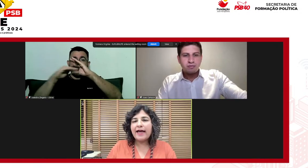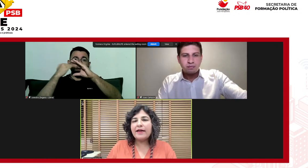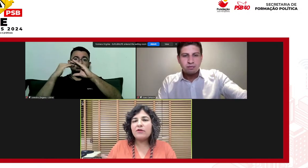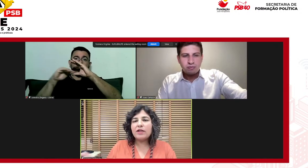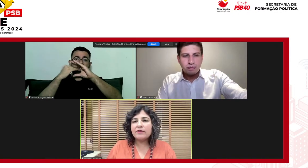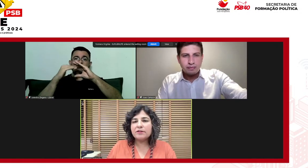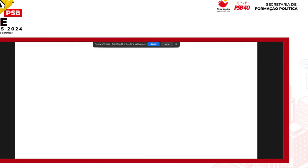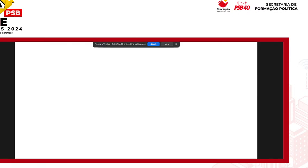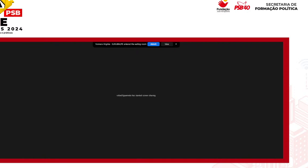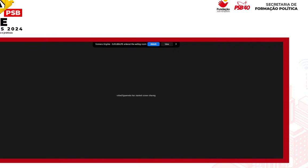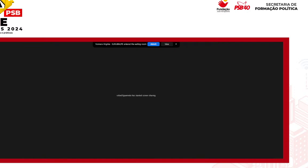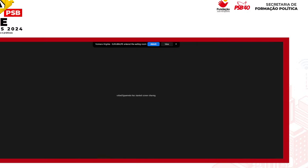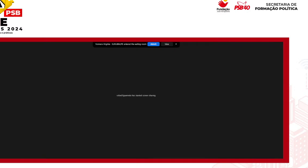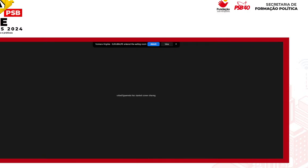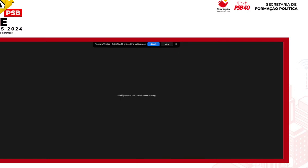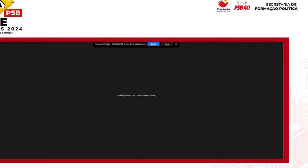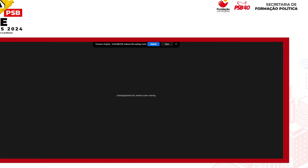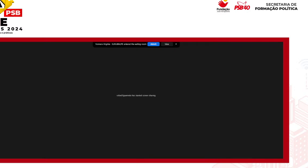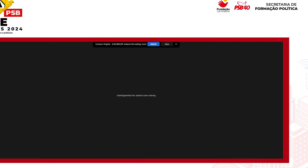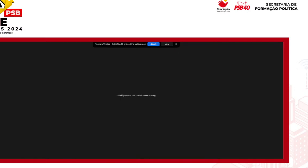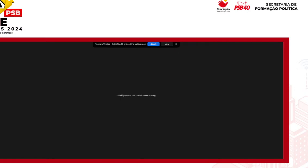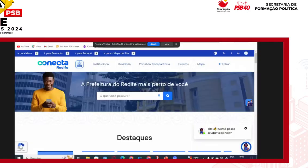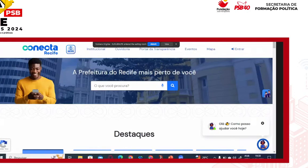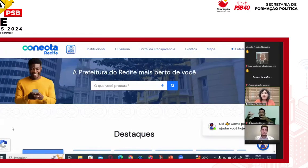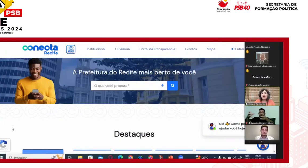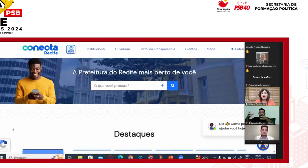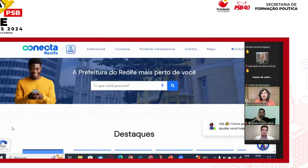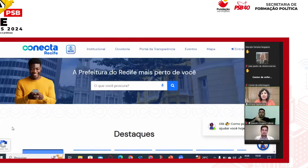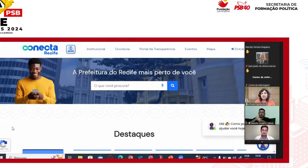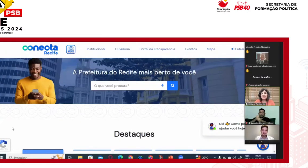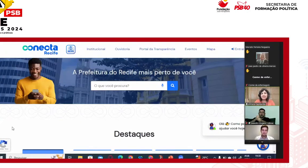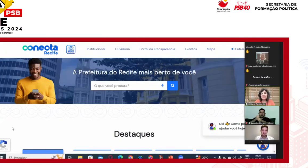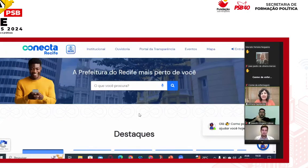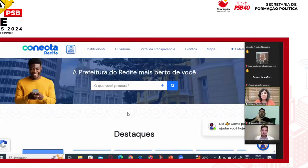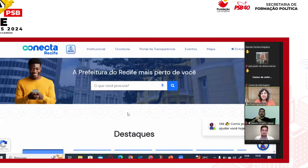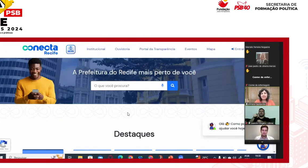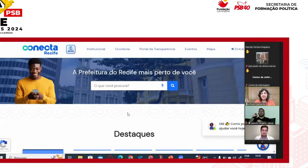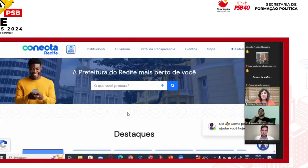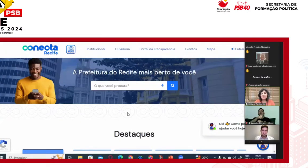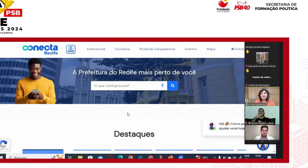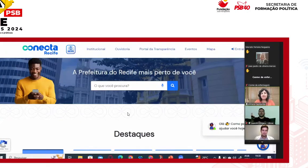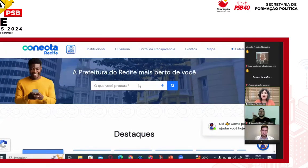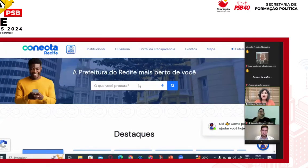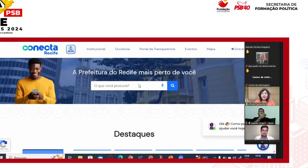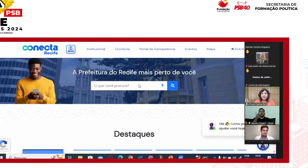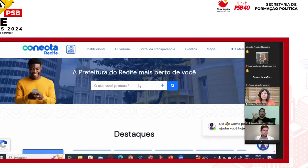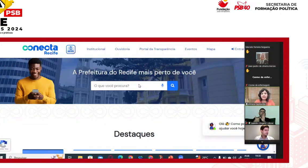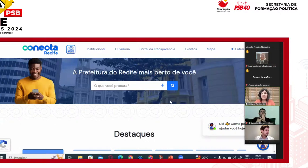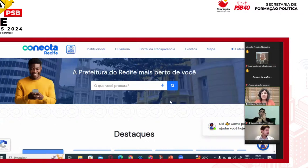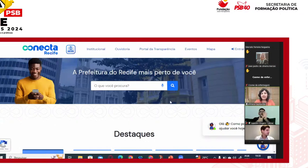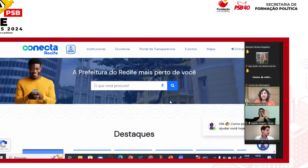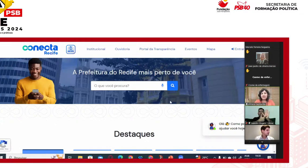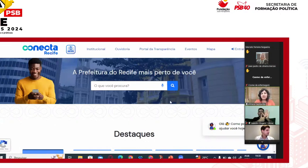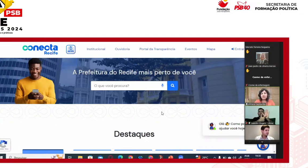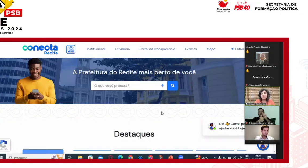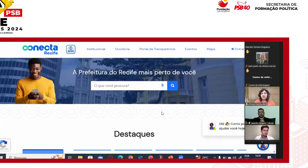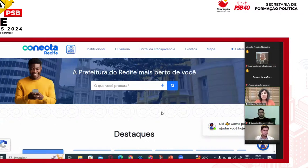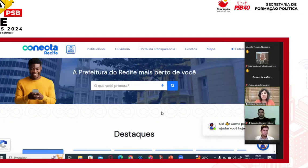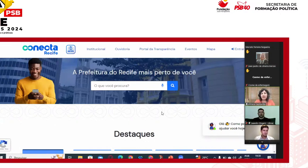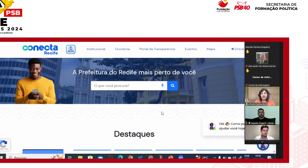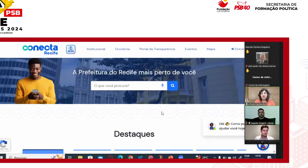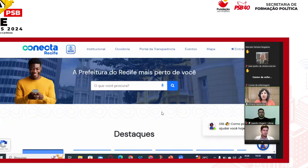vai est recolhendo as perguntas e aí eu acho que é melhor vocês fazerem a apresentação e em seguida a gente